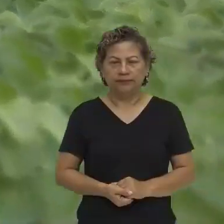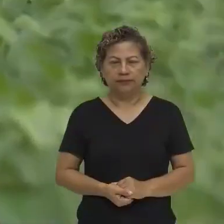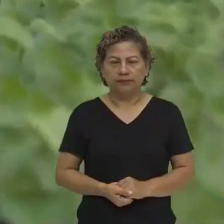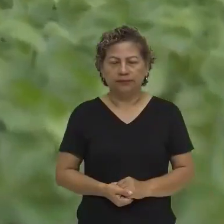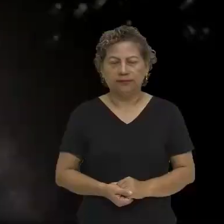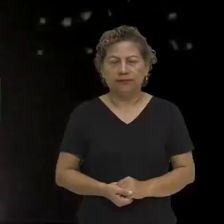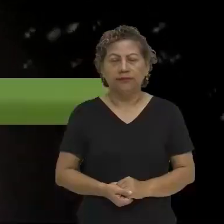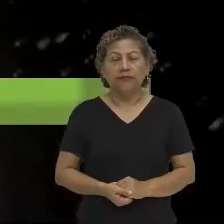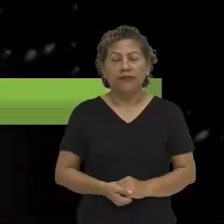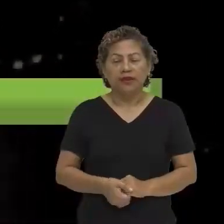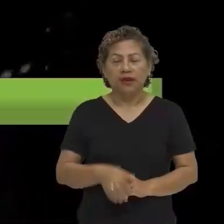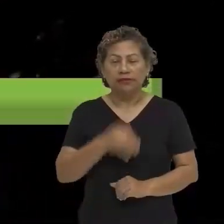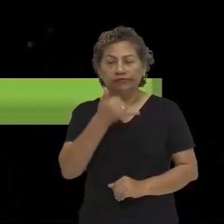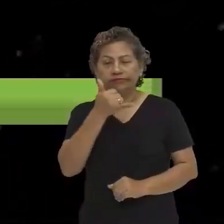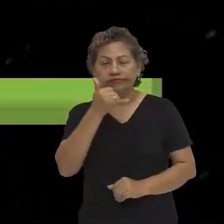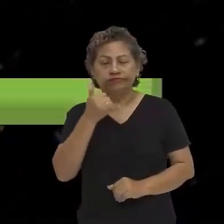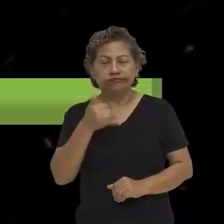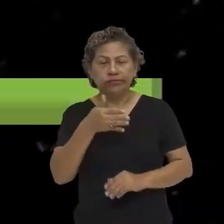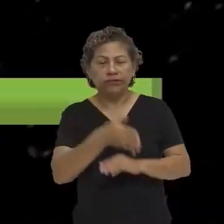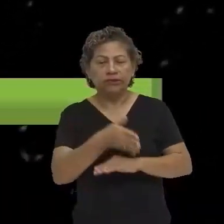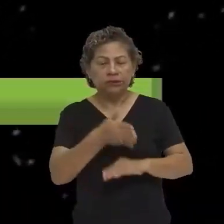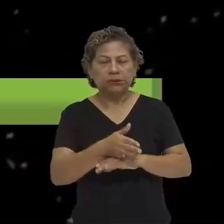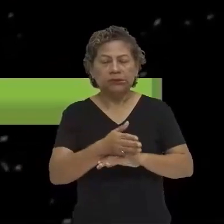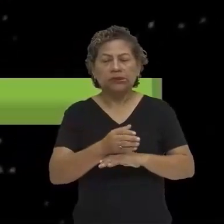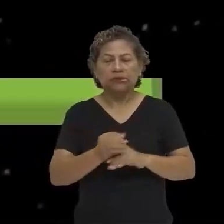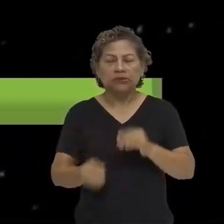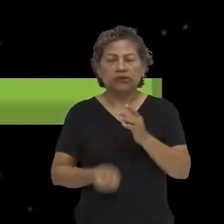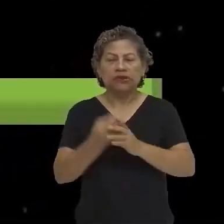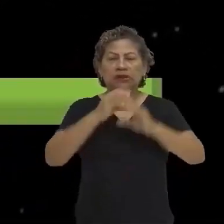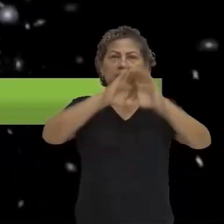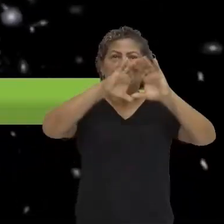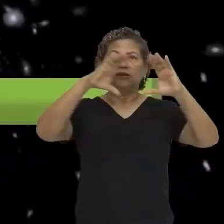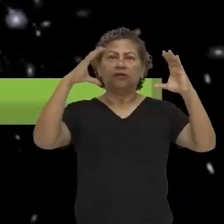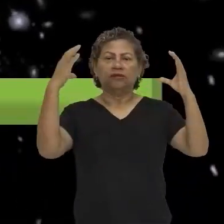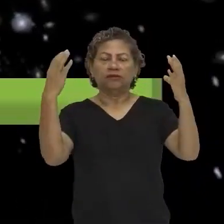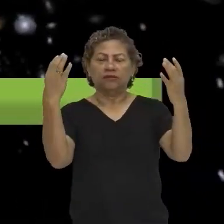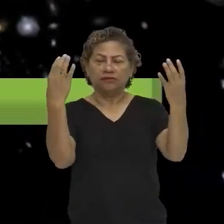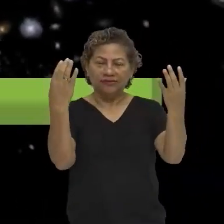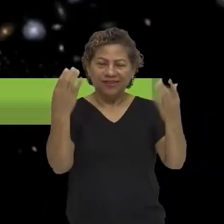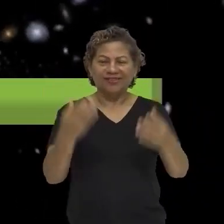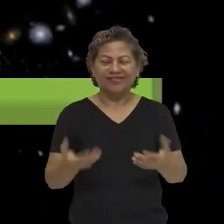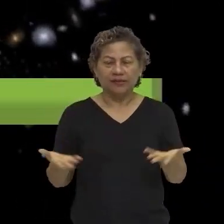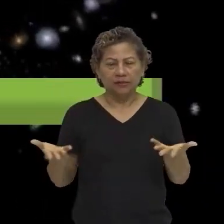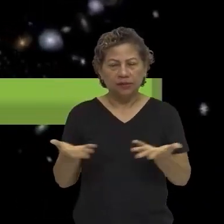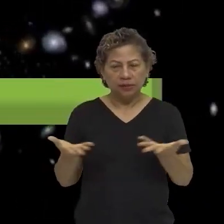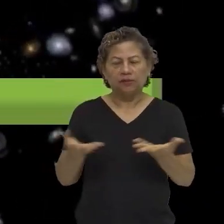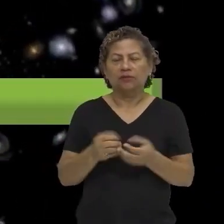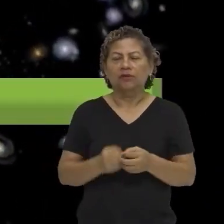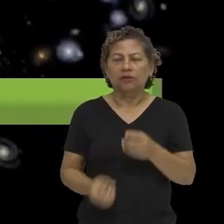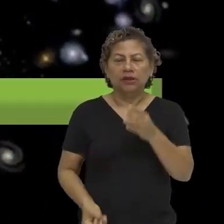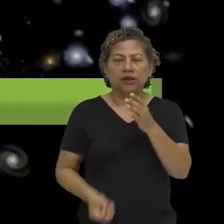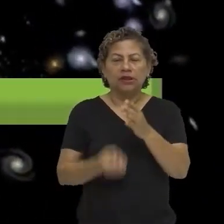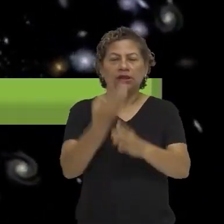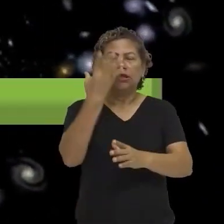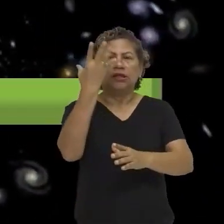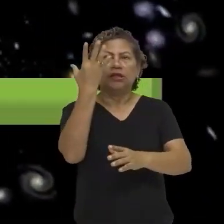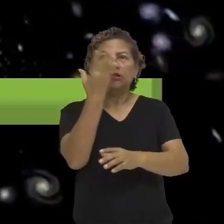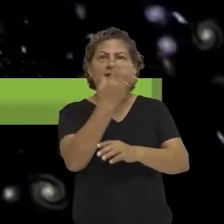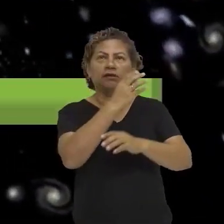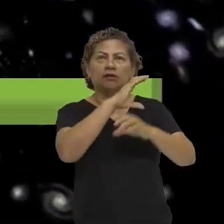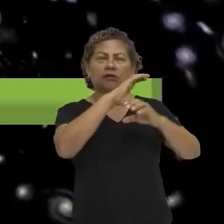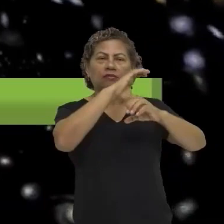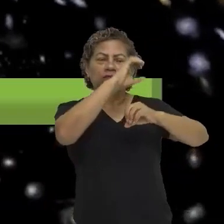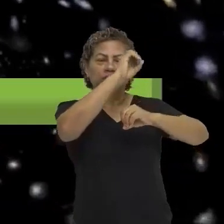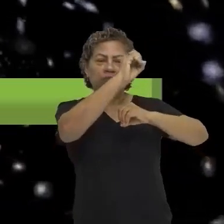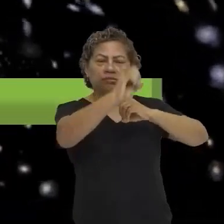A energia está presente desde o momento da criação do universo até o instante presente. A formação das galáxias, do sistema solar e